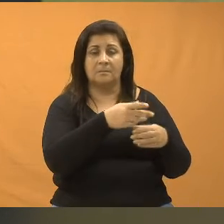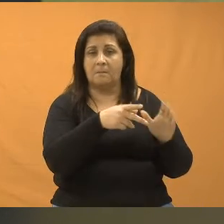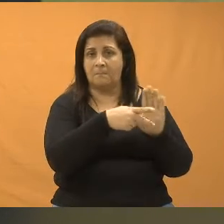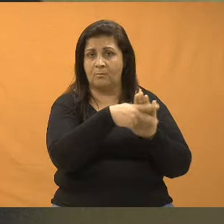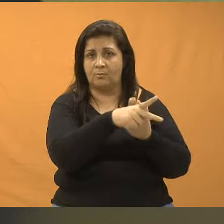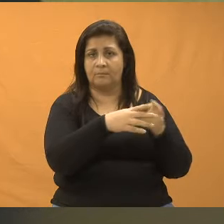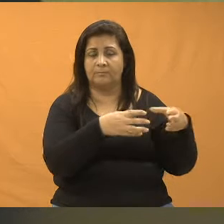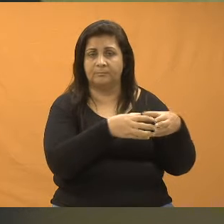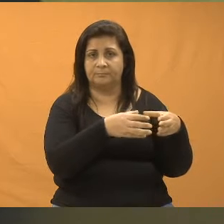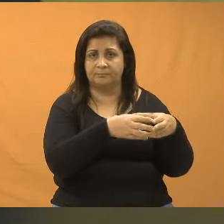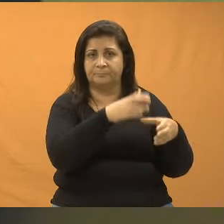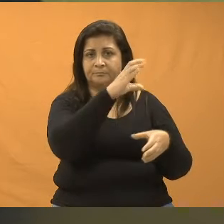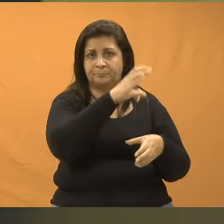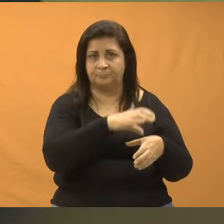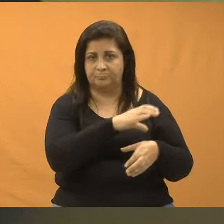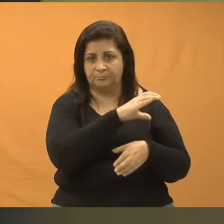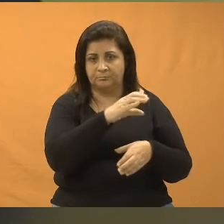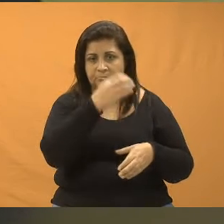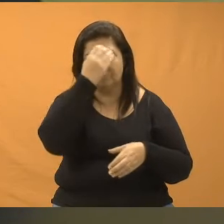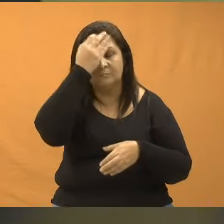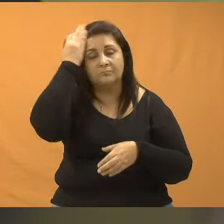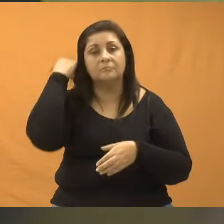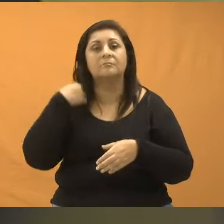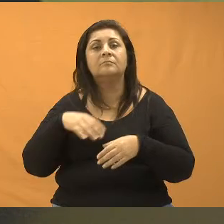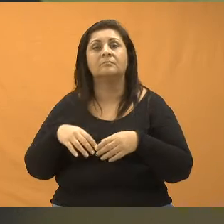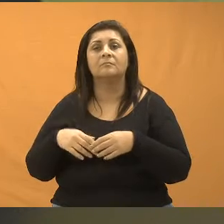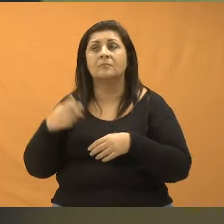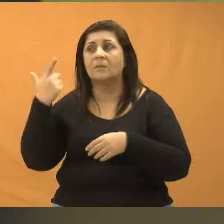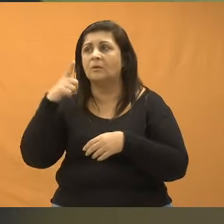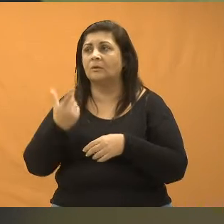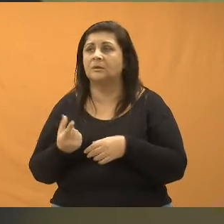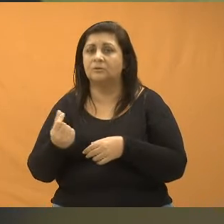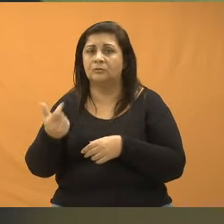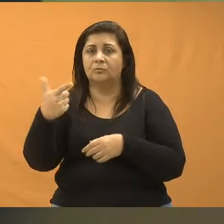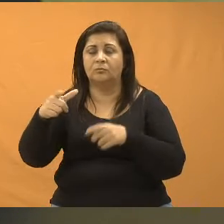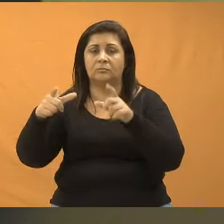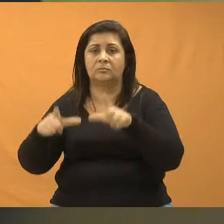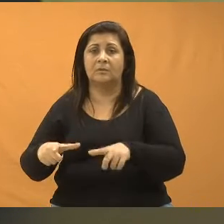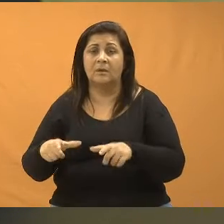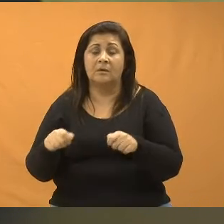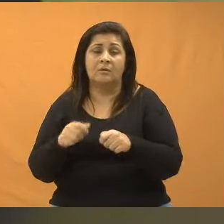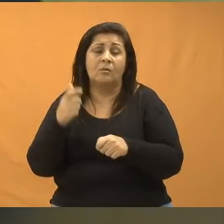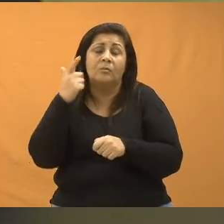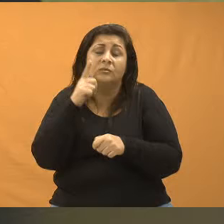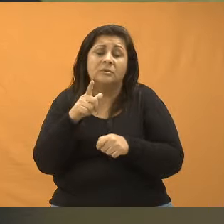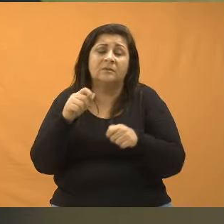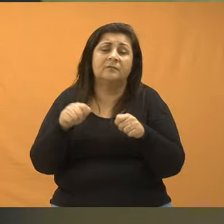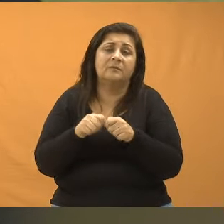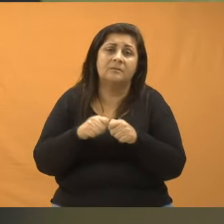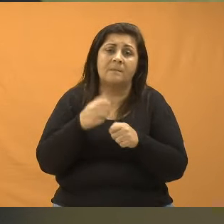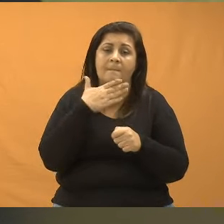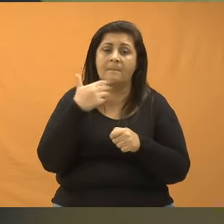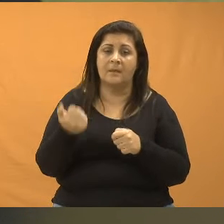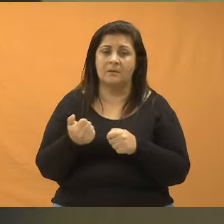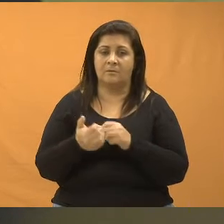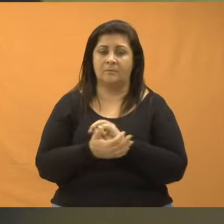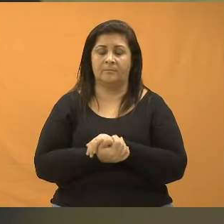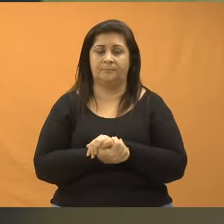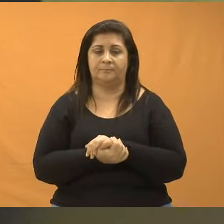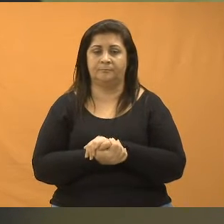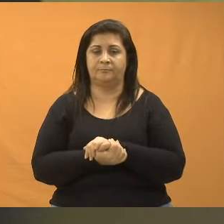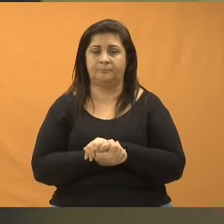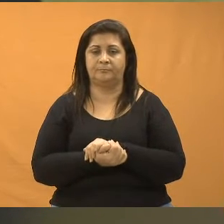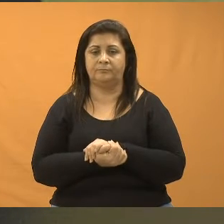né, que promovam uma melhoria na qualidade do serviço, sem que necessariamente isso seja custeado pelo Tesouro